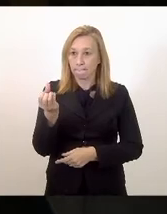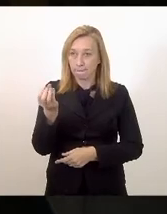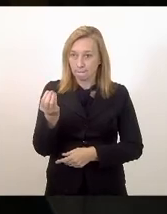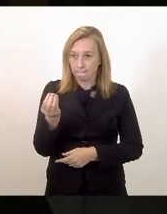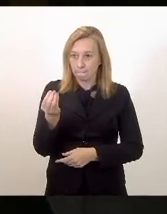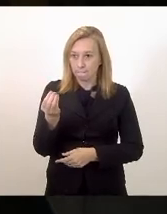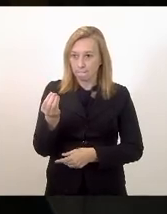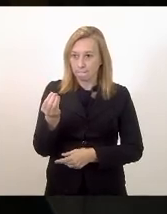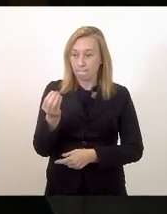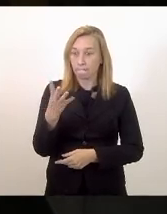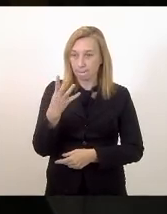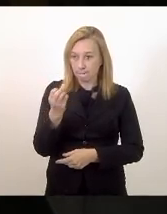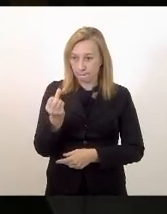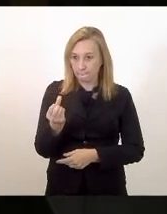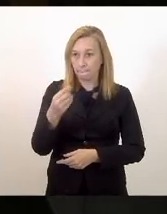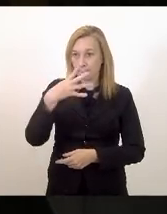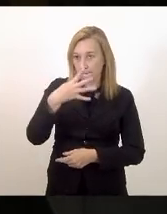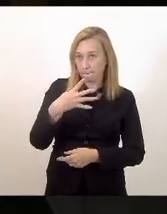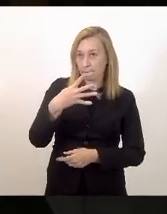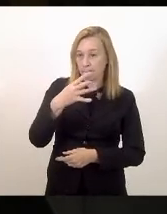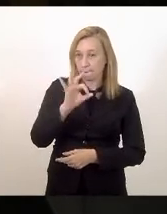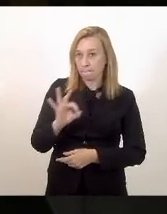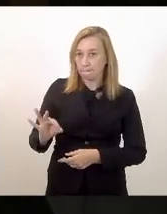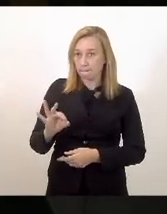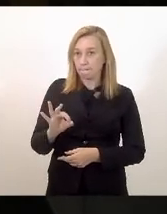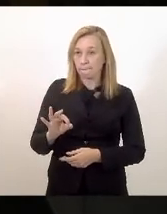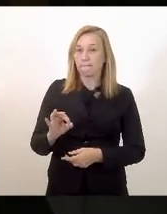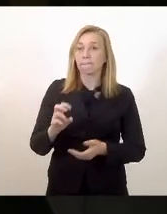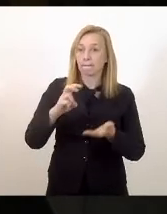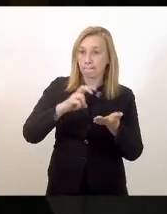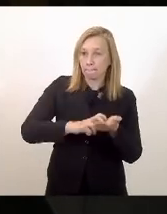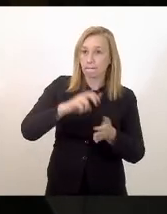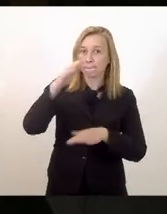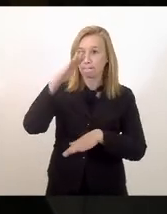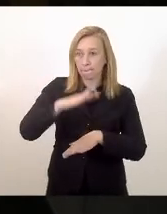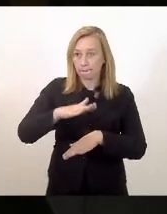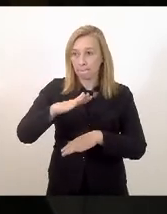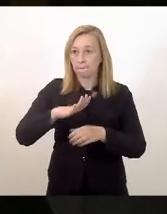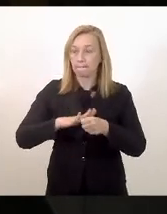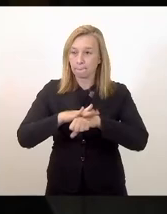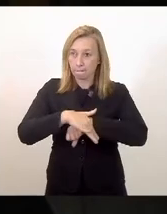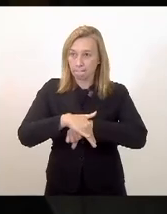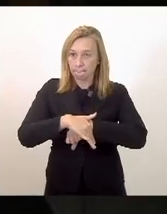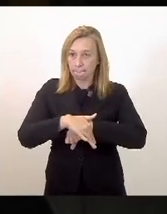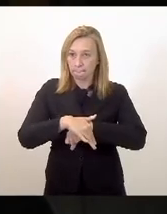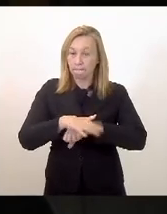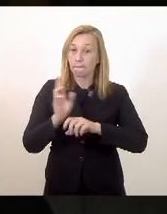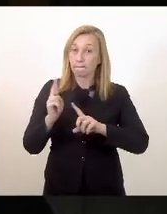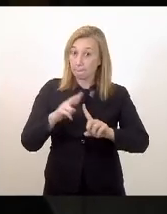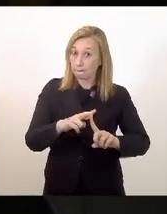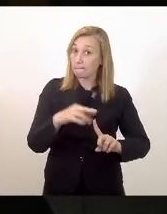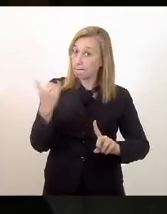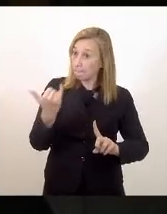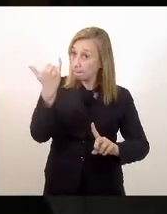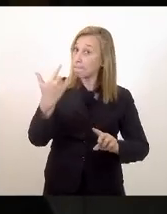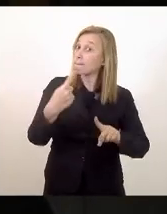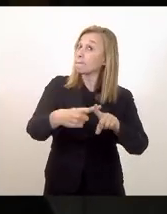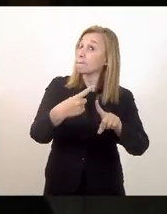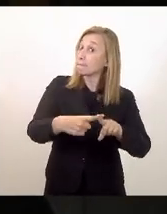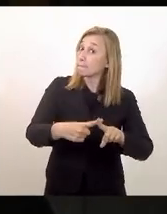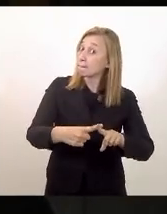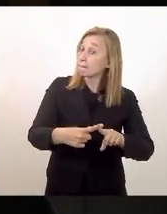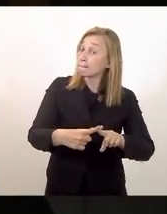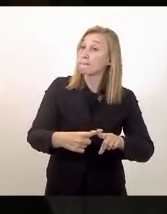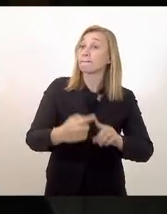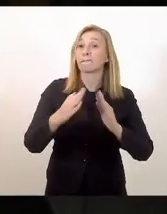60%, 64% funcionavam manhã, tarde e noite. Essa é uma referência importante. Por quê? Porque